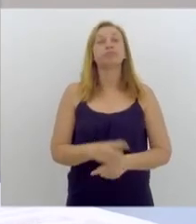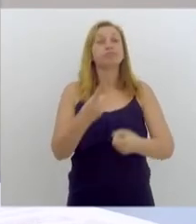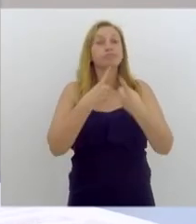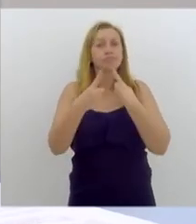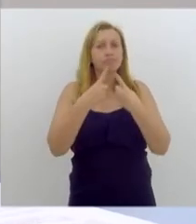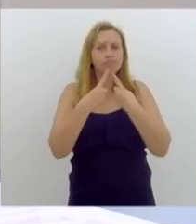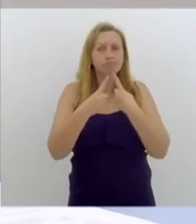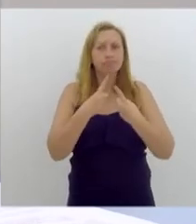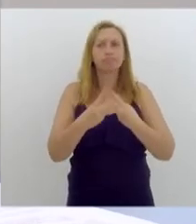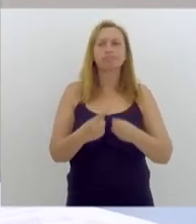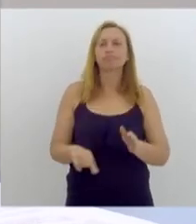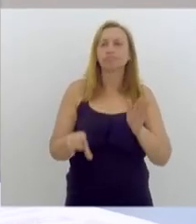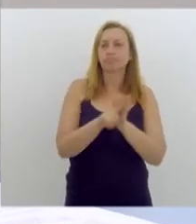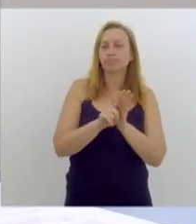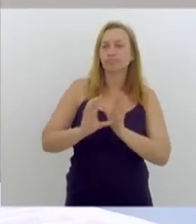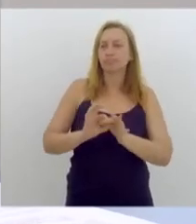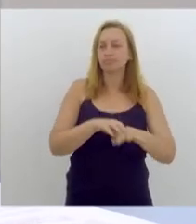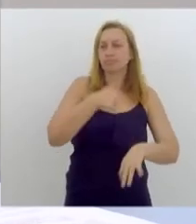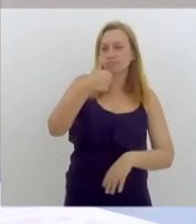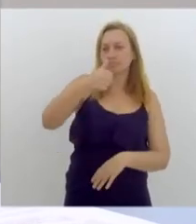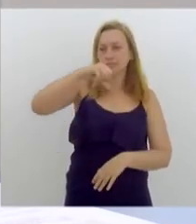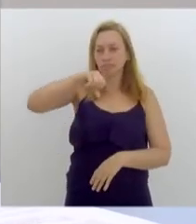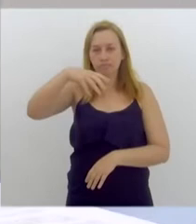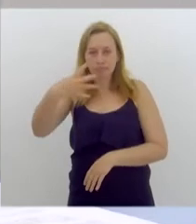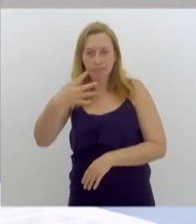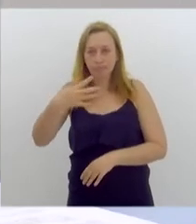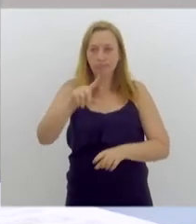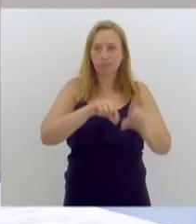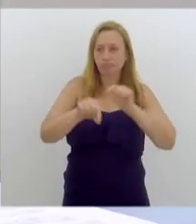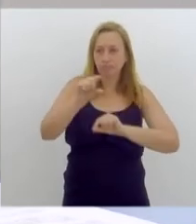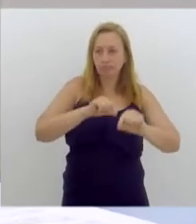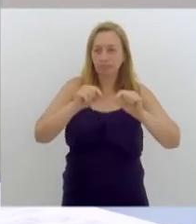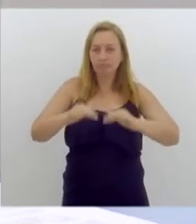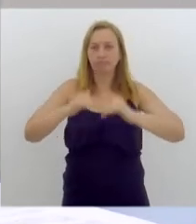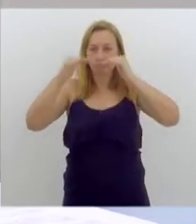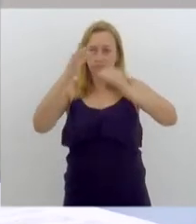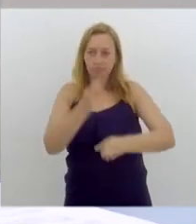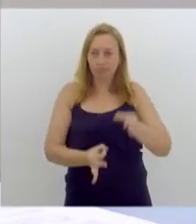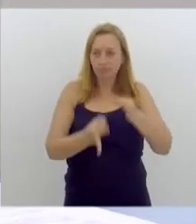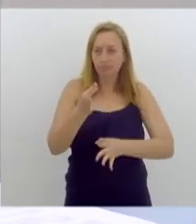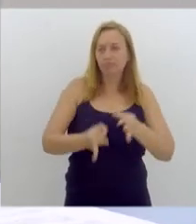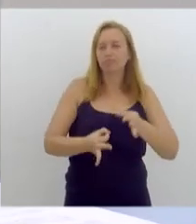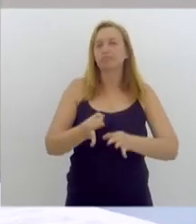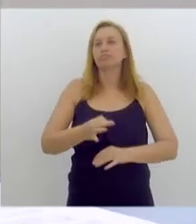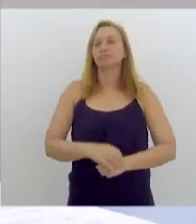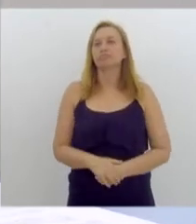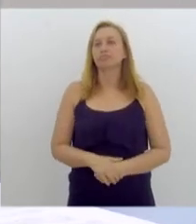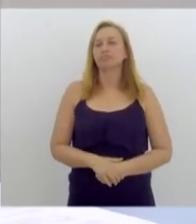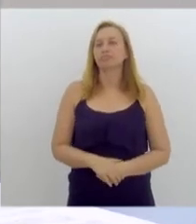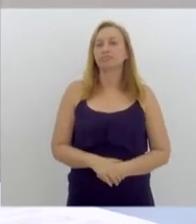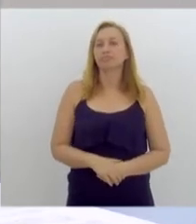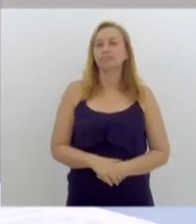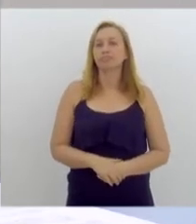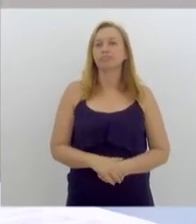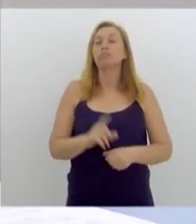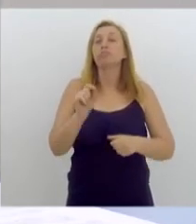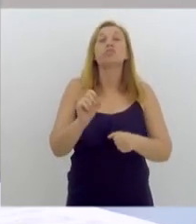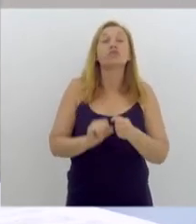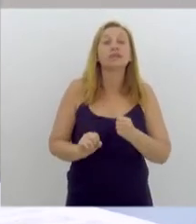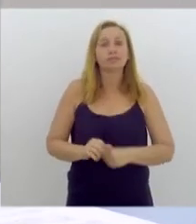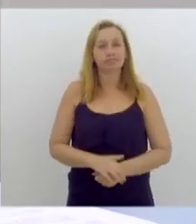discutir né a ler complementar o 94 as decisões do supremo essencialidade e o que